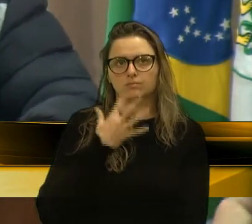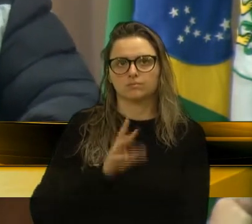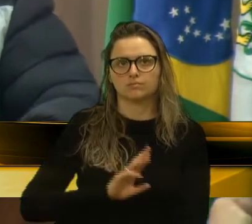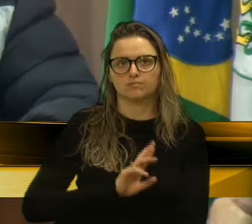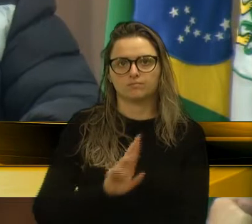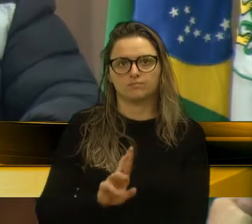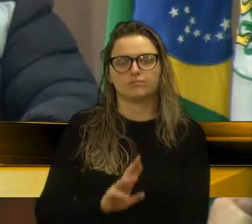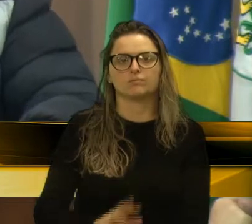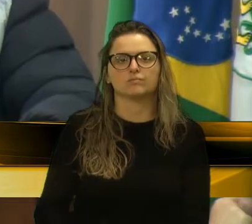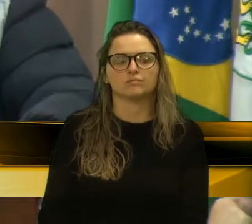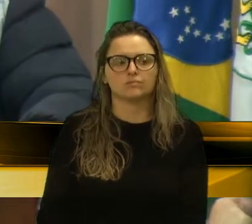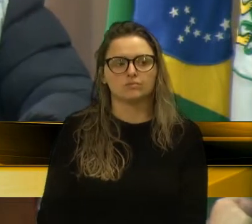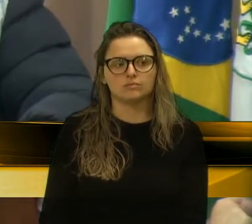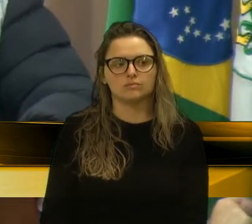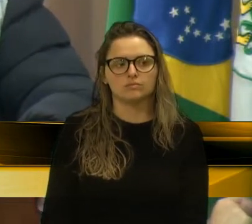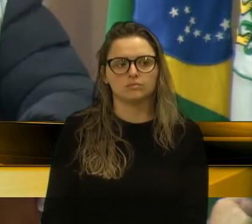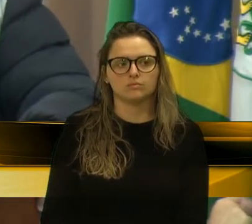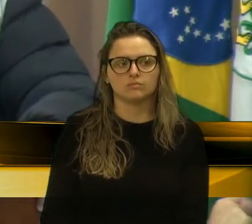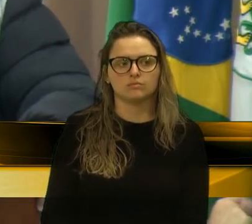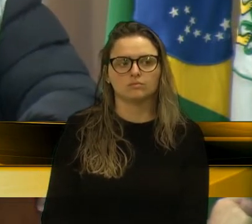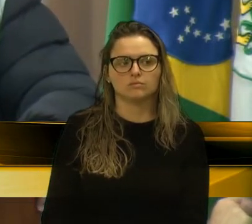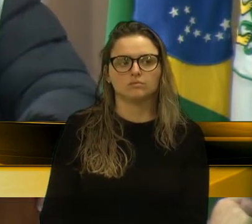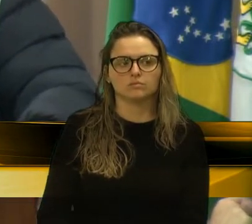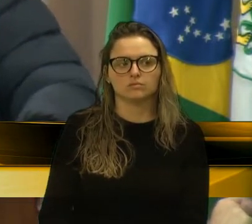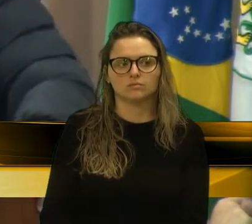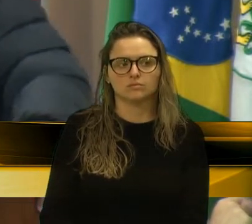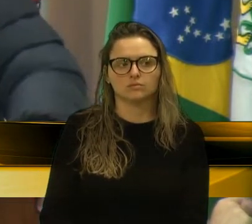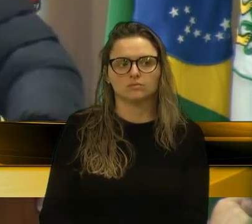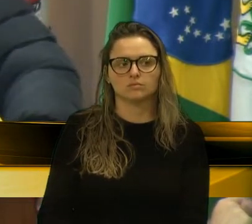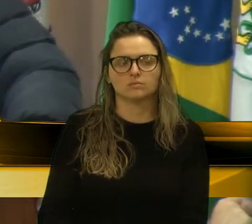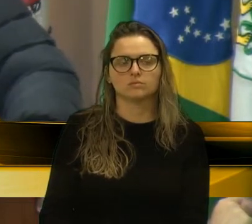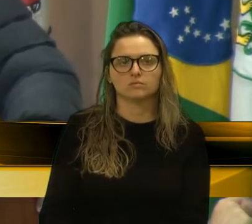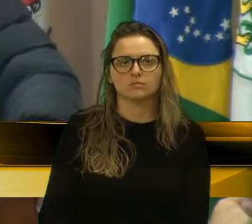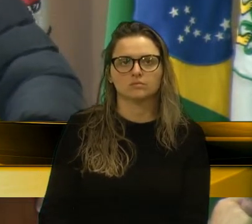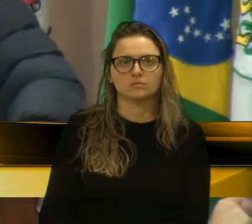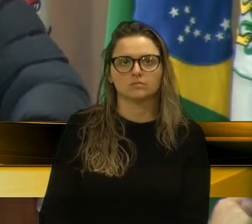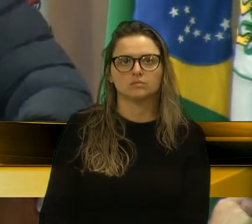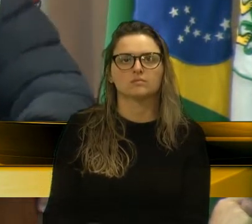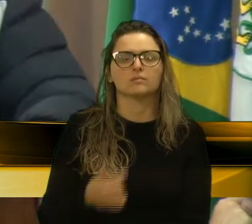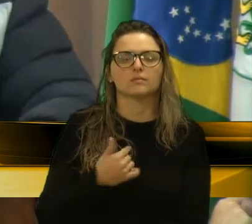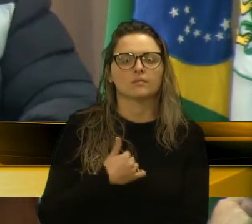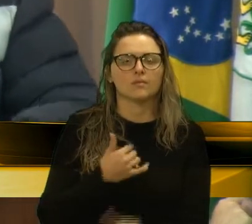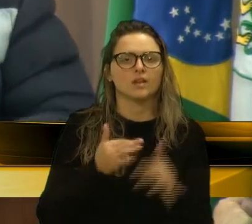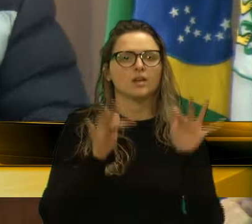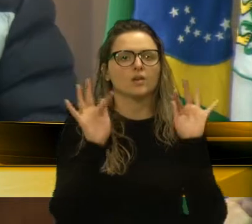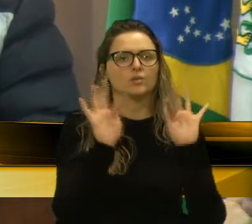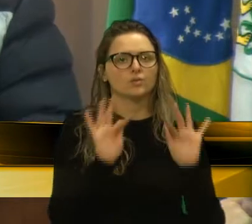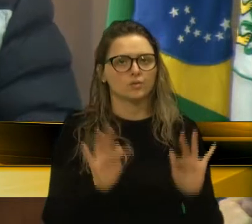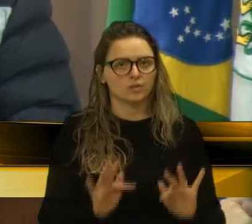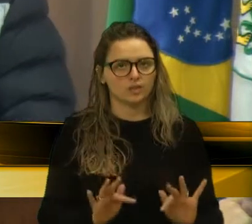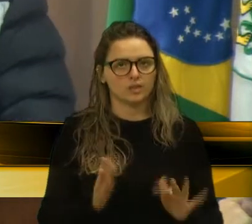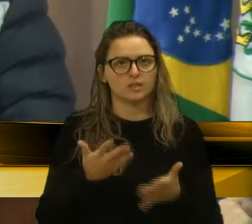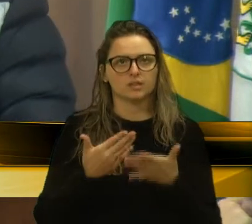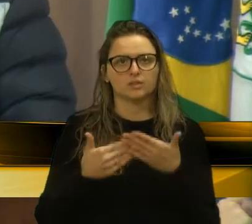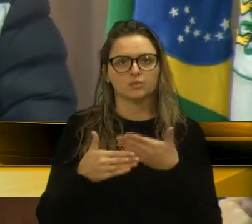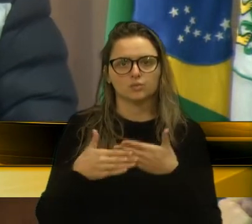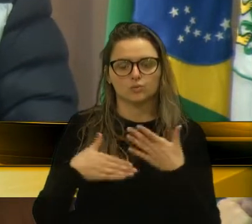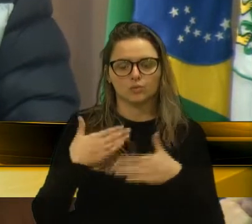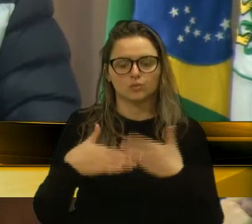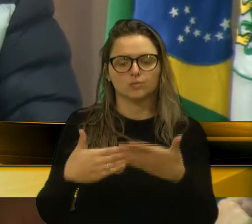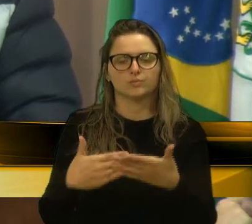representados. Mais uma vez, fico contente com este